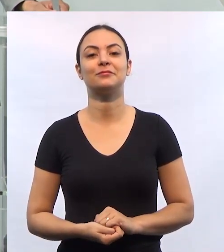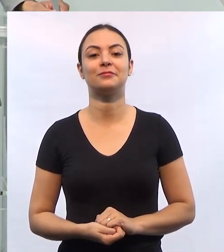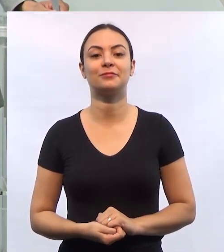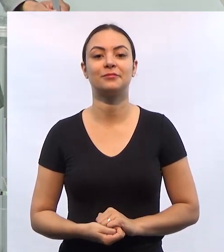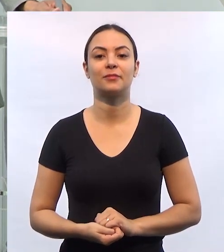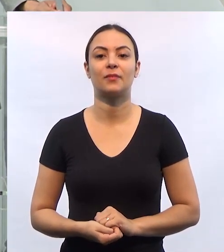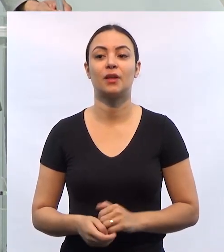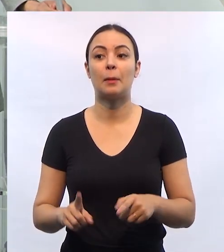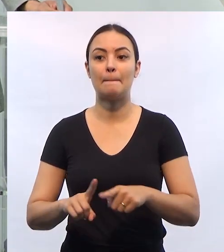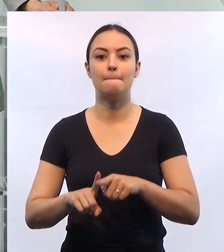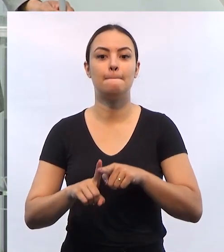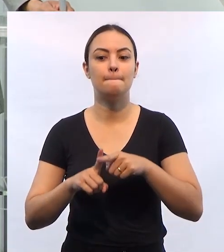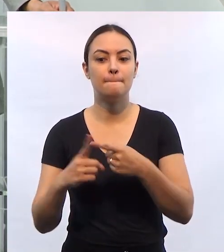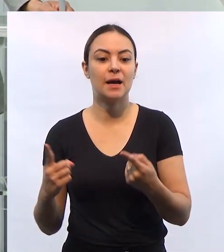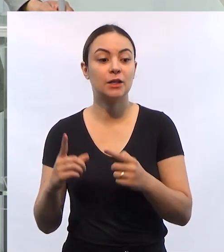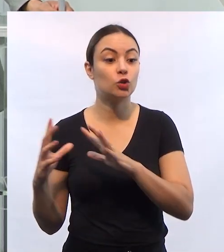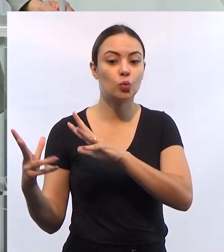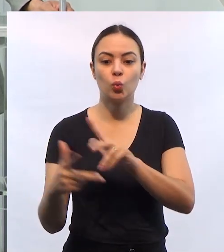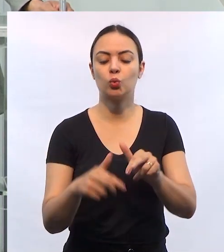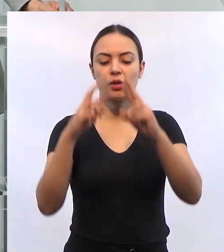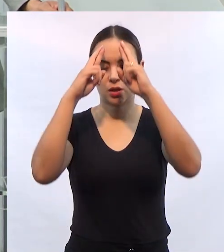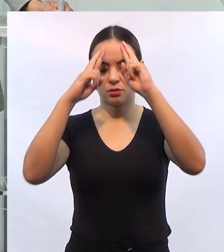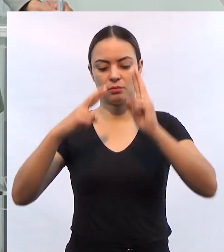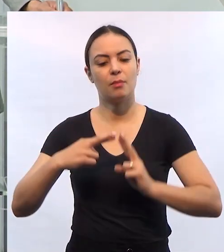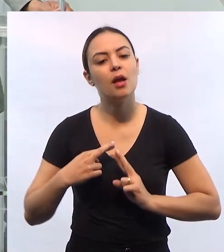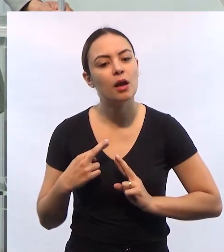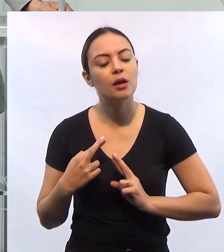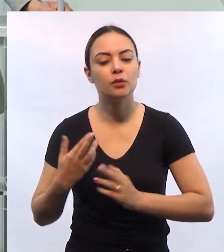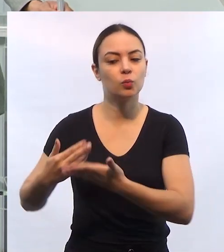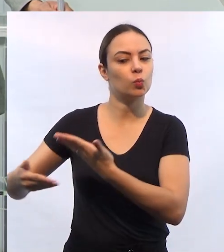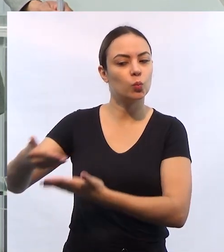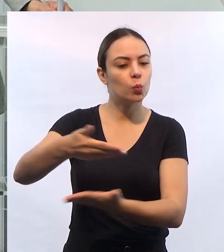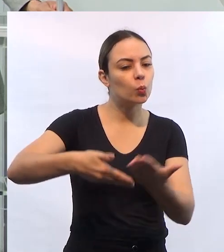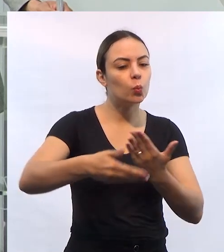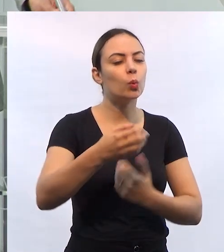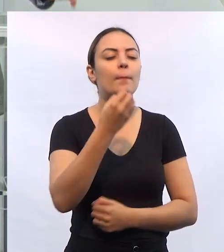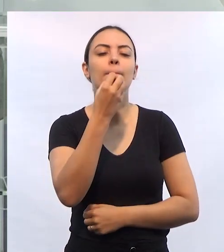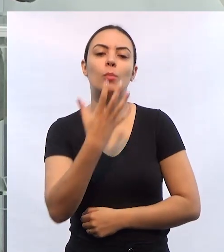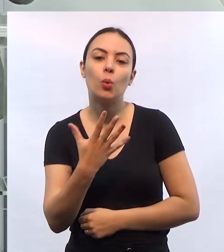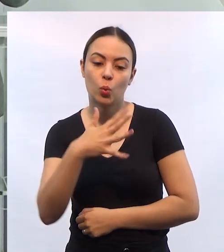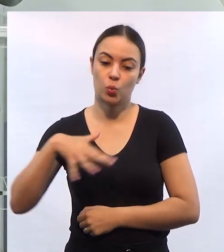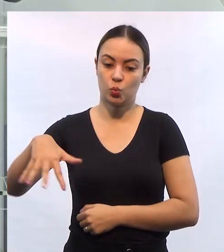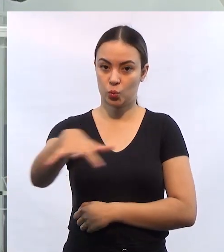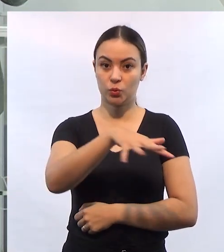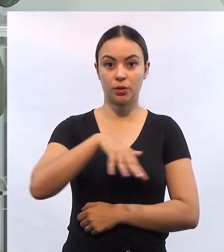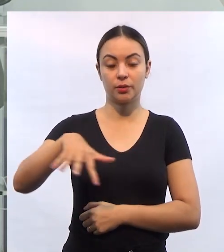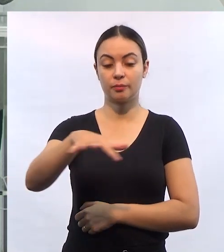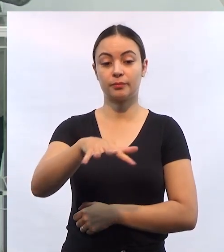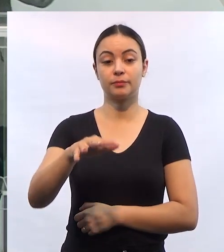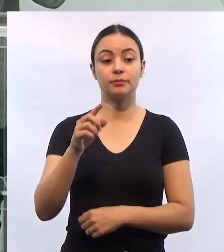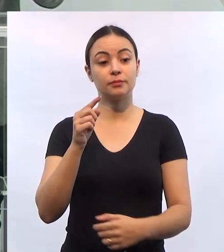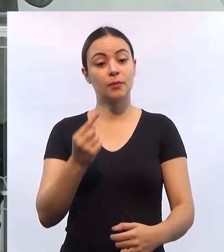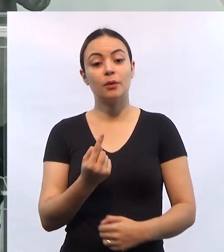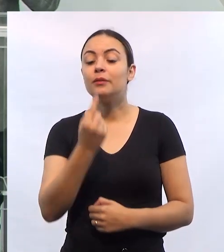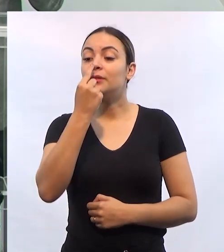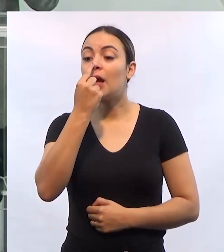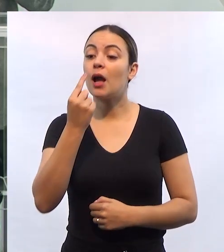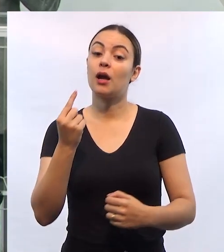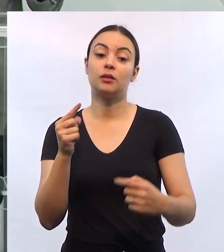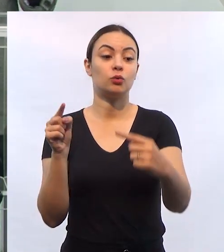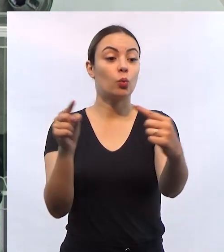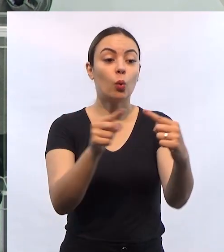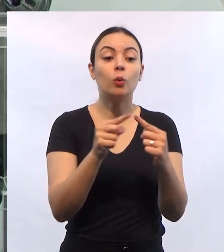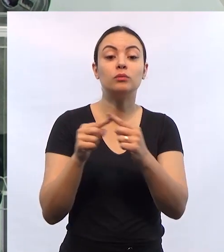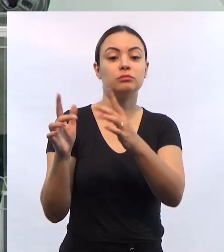me atrapalhando. Às vezes o cara está lá, 1 quilômetro de distância, você fala que está atrapalhando, né? Não tem. E o clima organizacional está ligado a